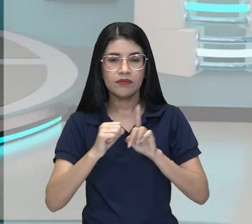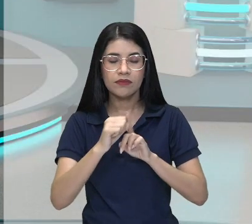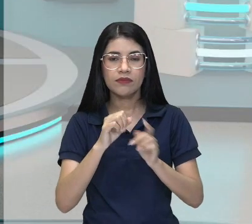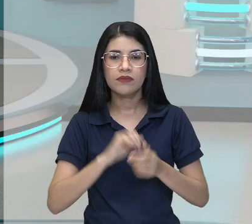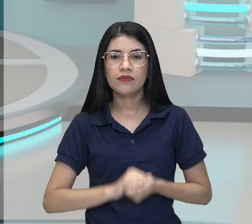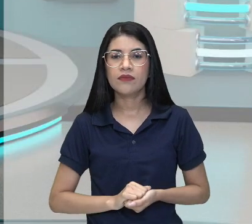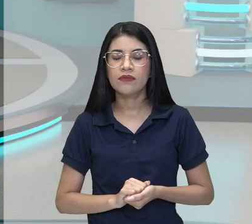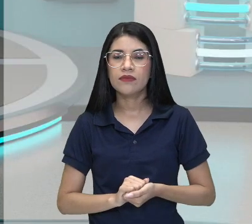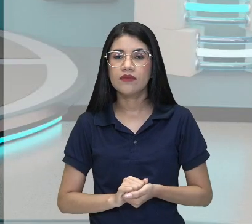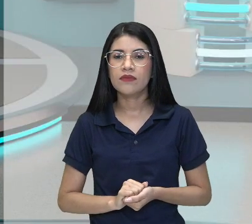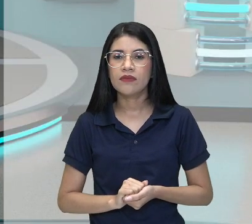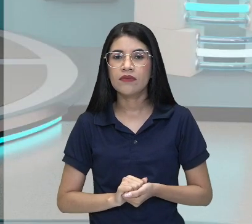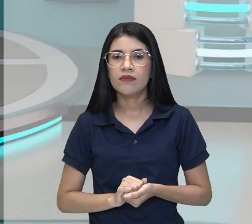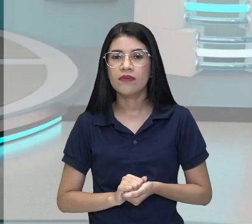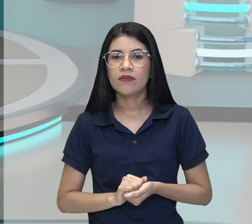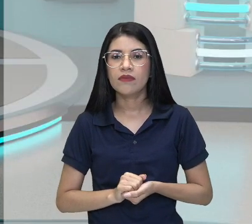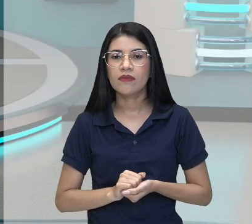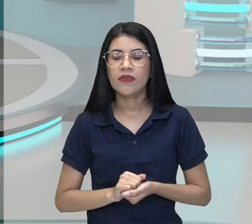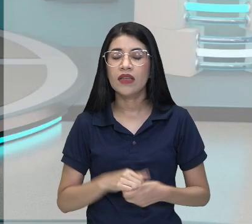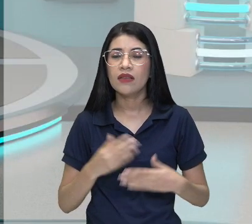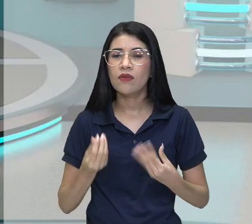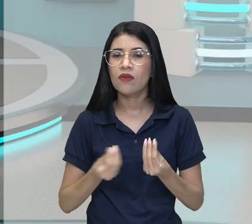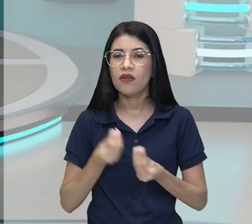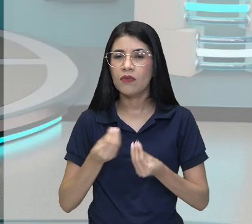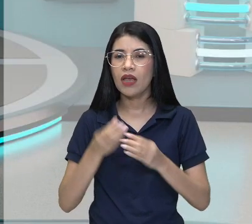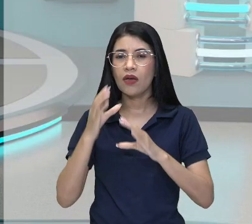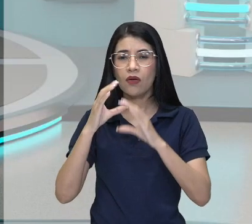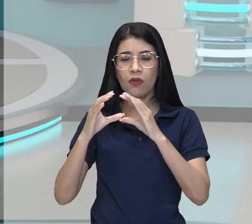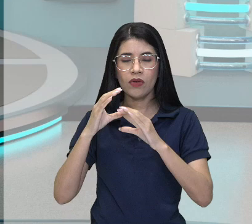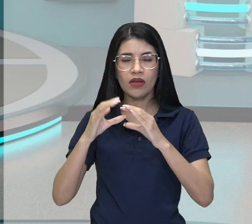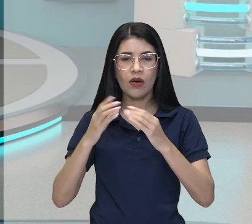sobre justamente esse comunicar com o